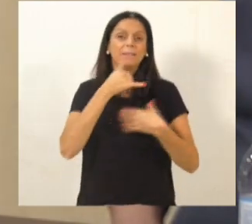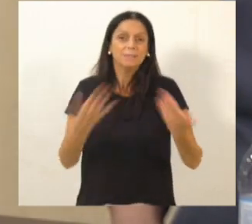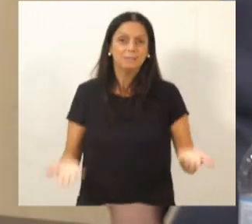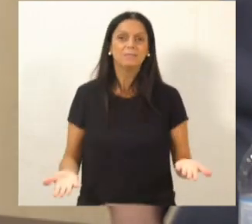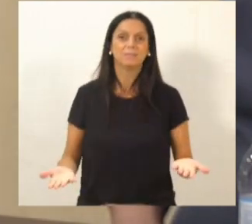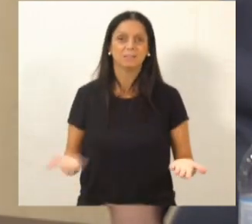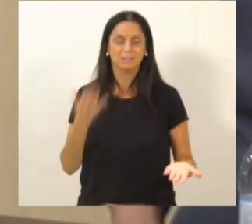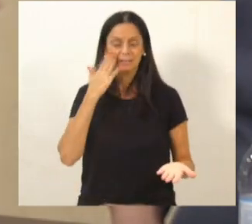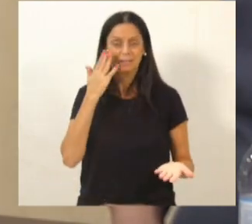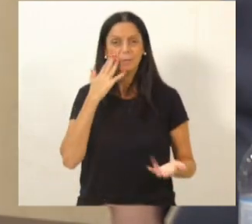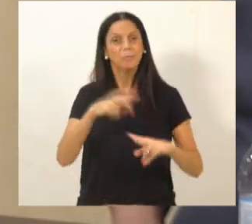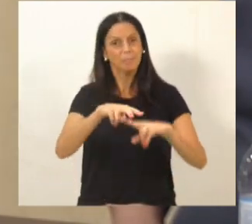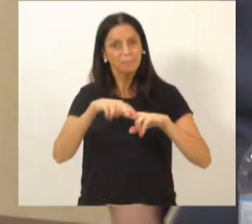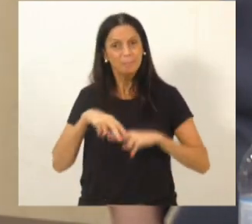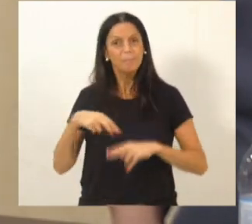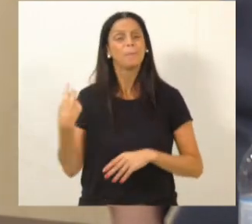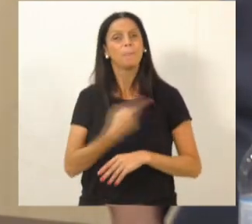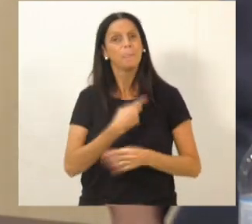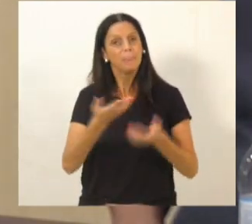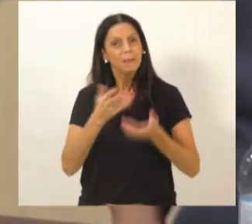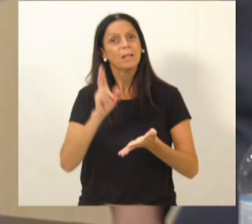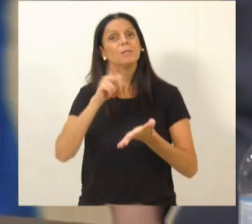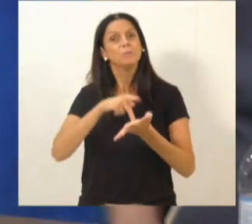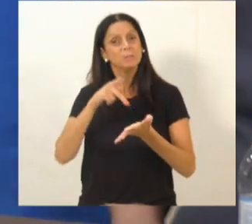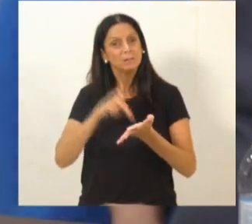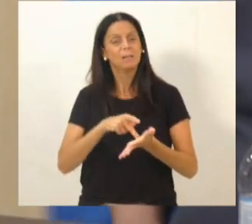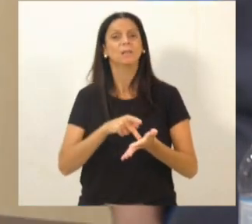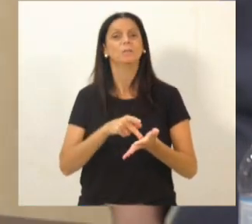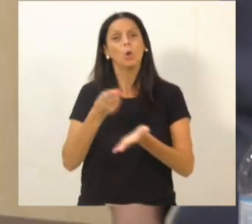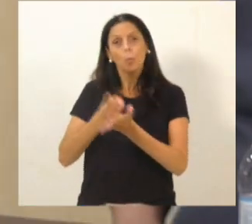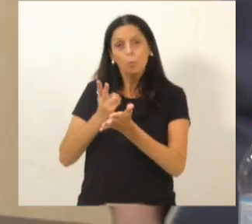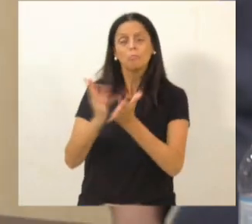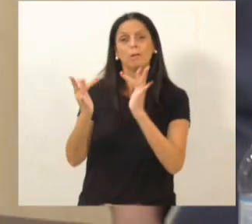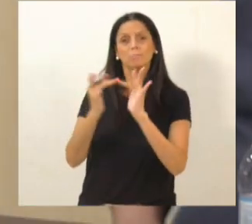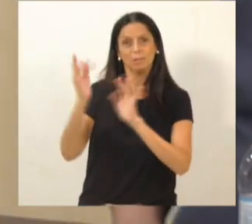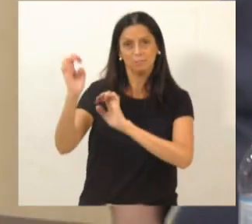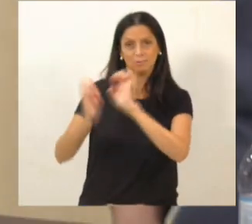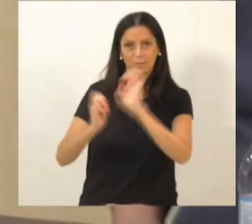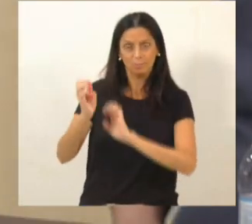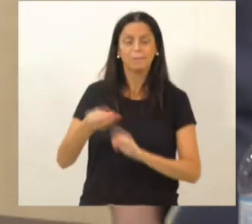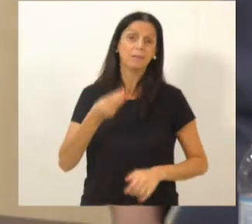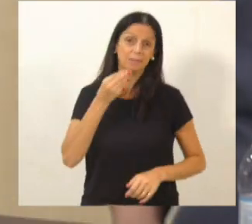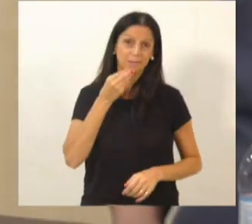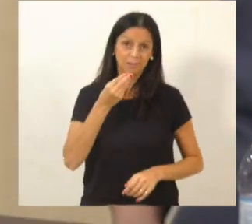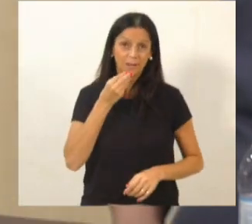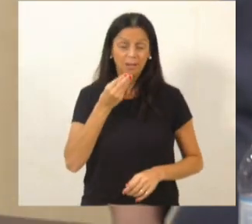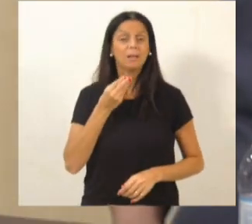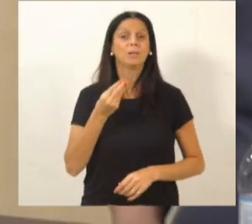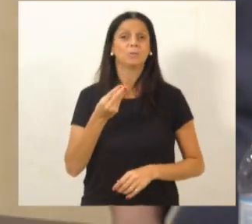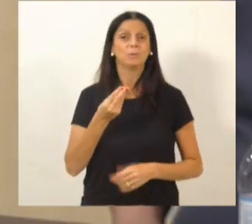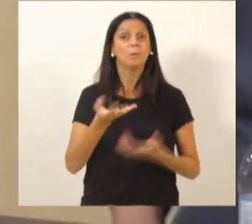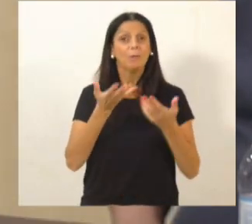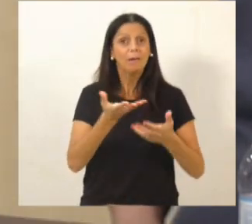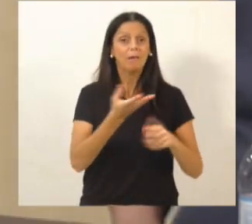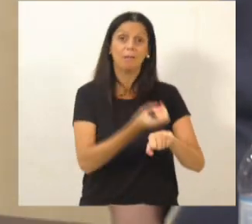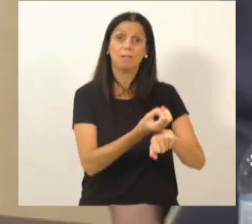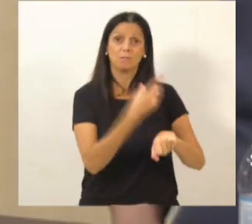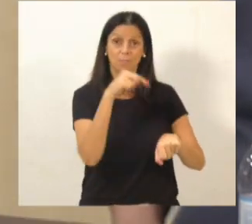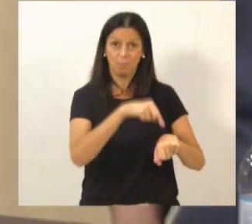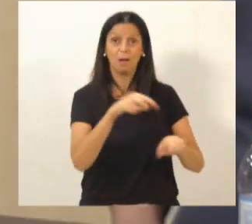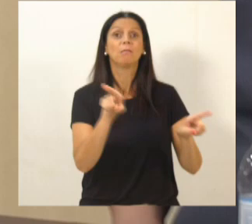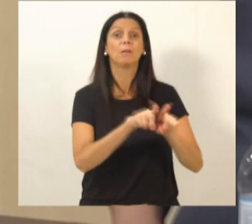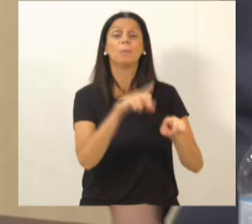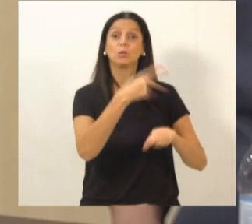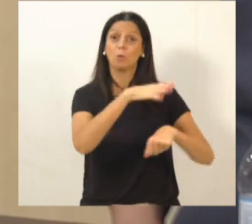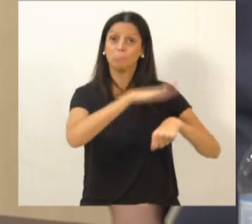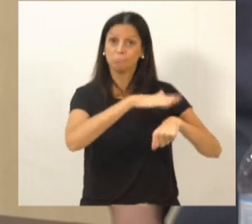nós queremos realmente continuar mantendo esse contato, obviamente, fazer com que o SAMAI também cumpra com as suas obrigações, agir,